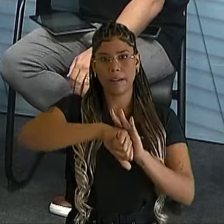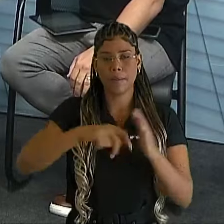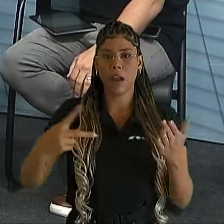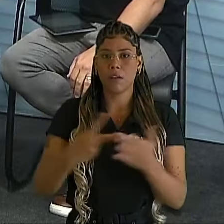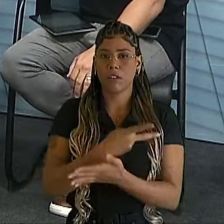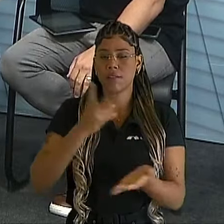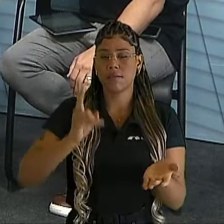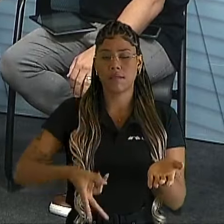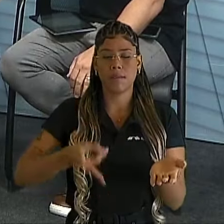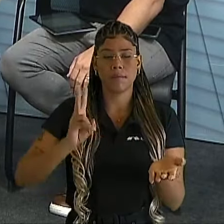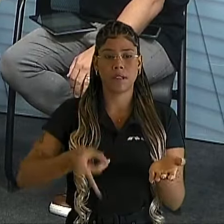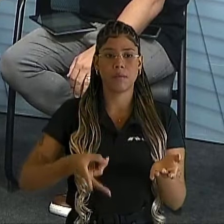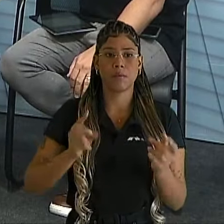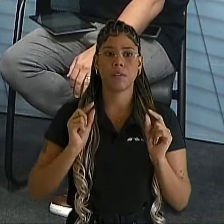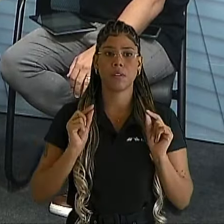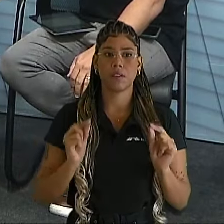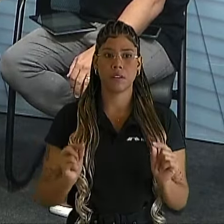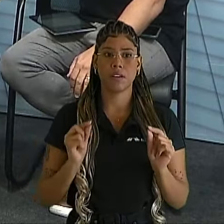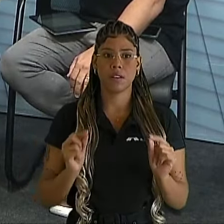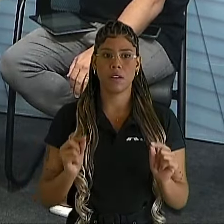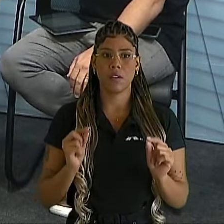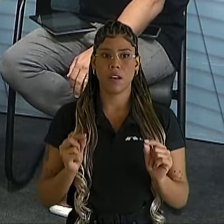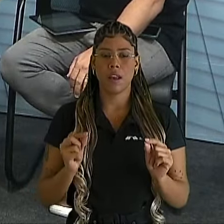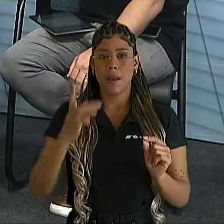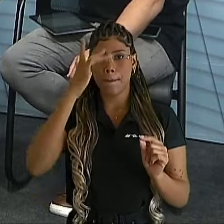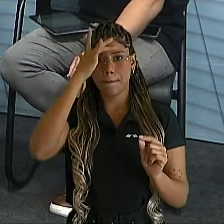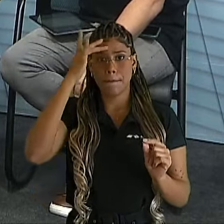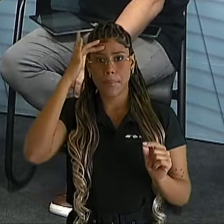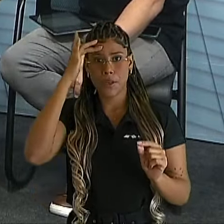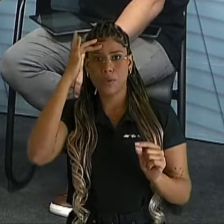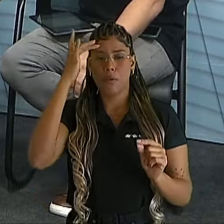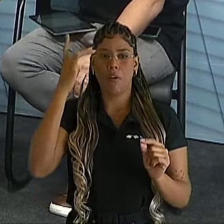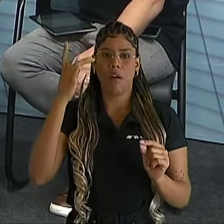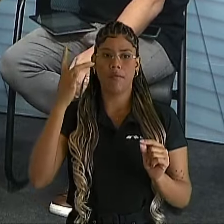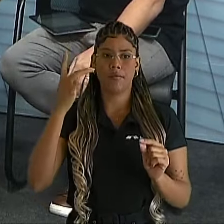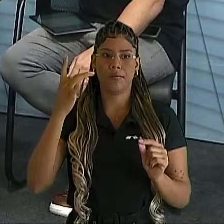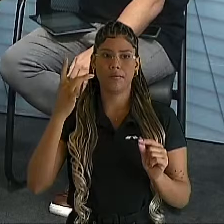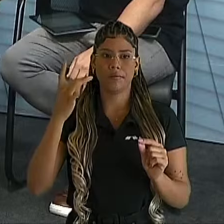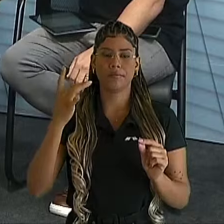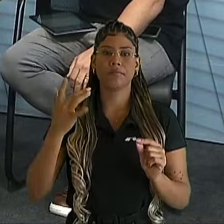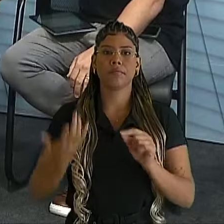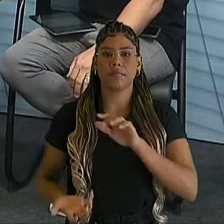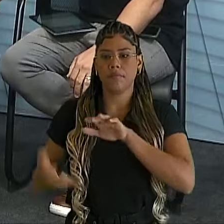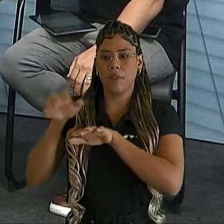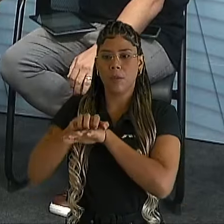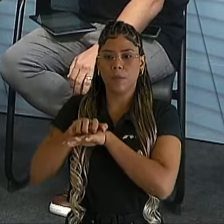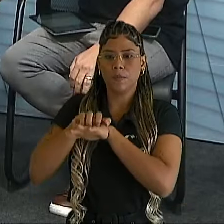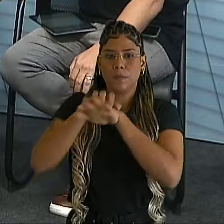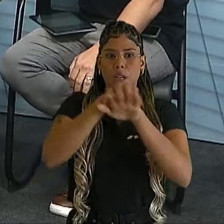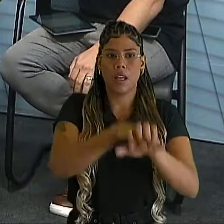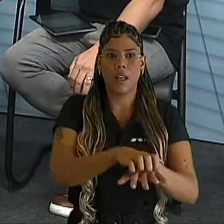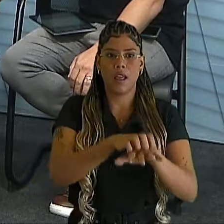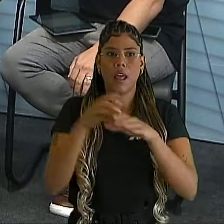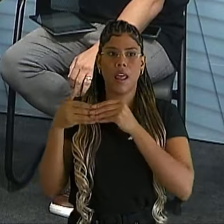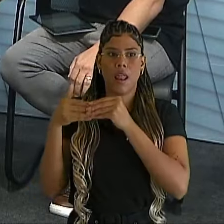que existia, que é o transporte irregular de eleitores. Exatamente. Né? E isso aí todo mundo sabia que acontecia, né? A polícia...